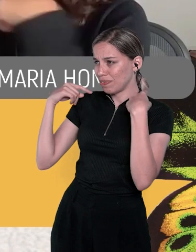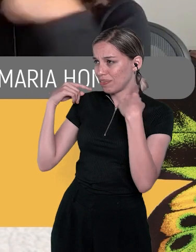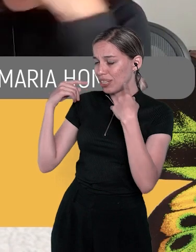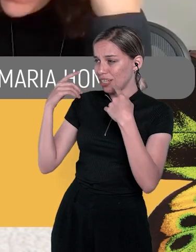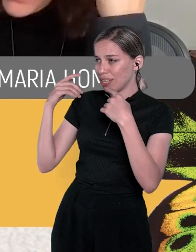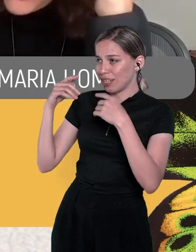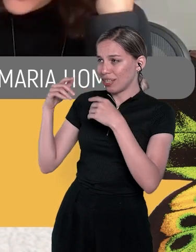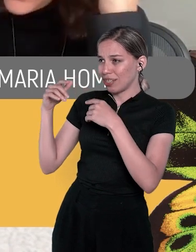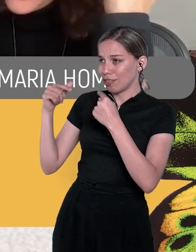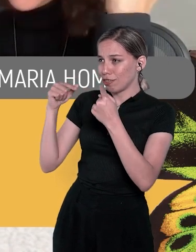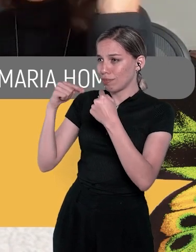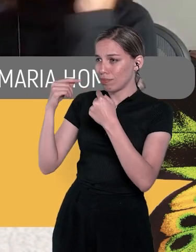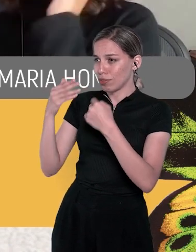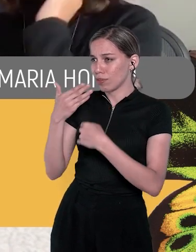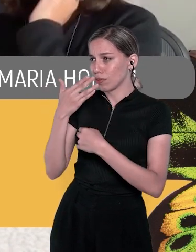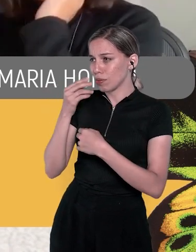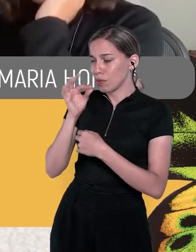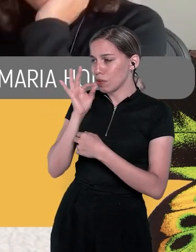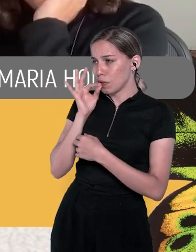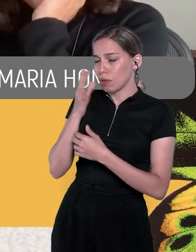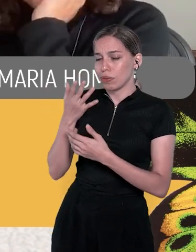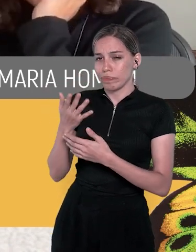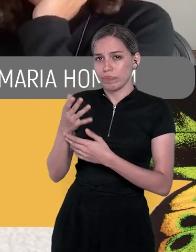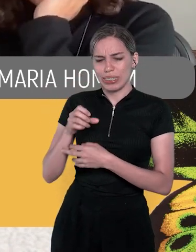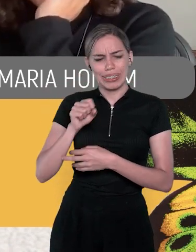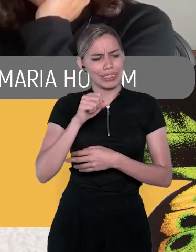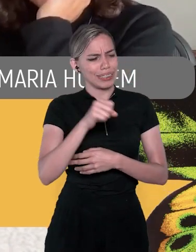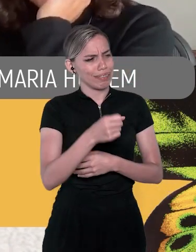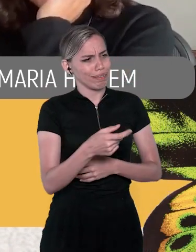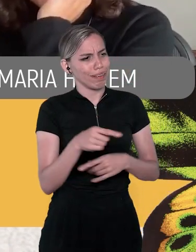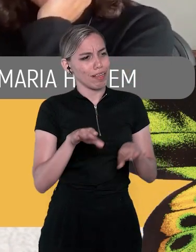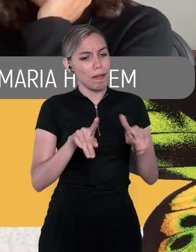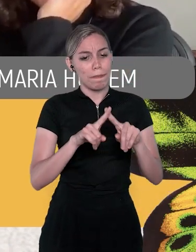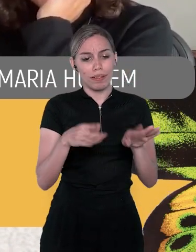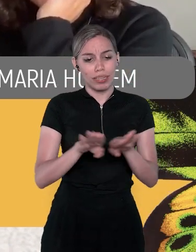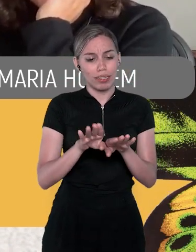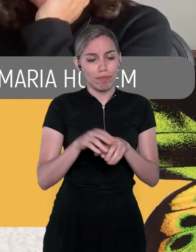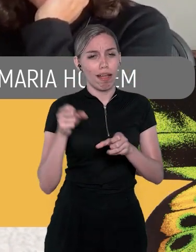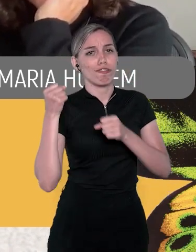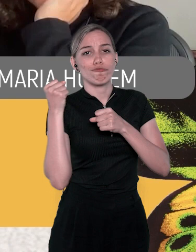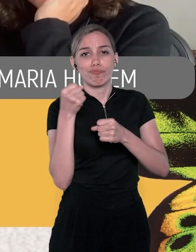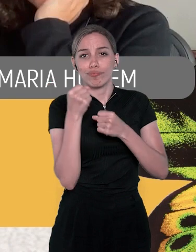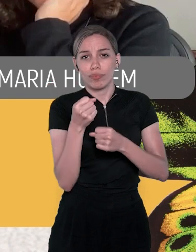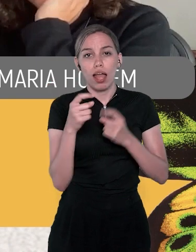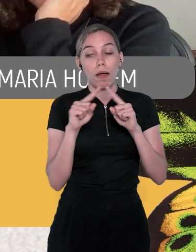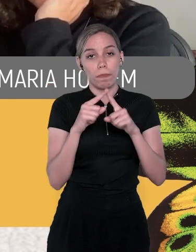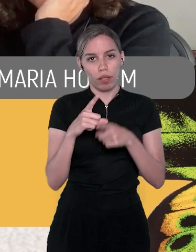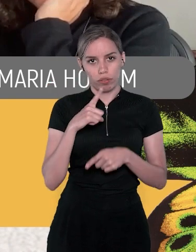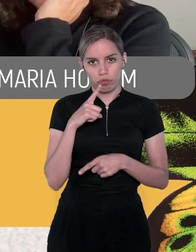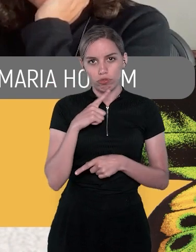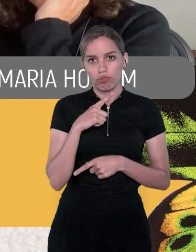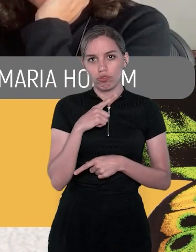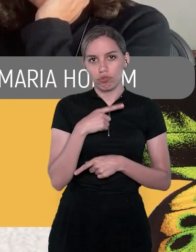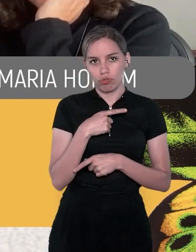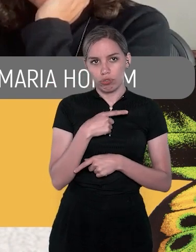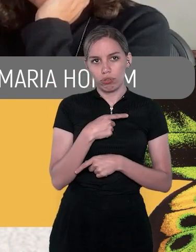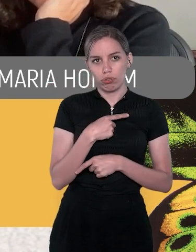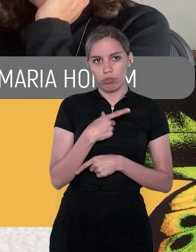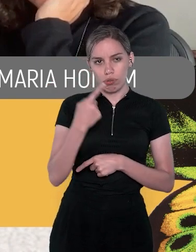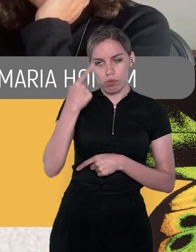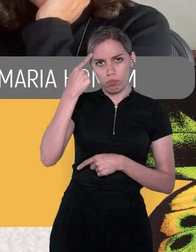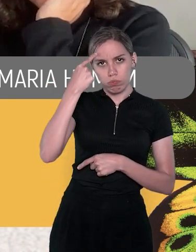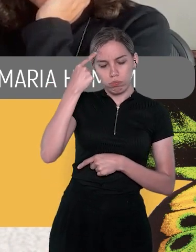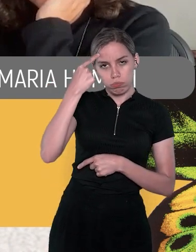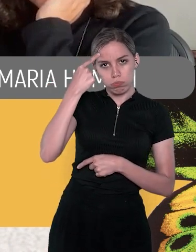É, Ia para a mente, né? e militava, né? E eu tinha muita noção clara de